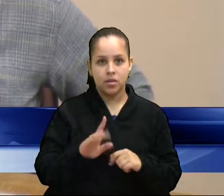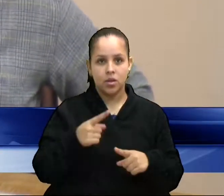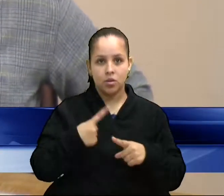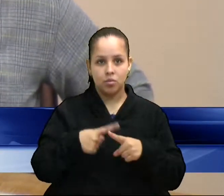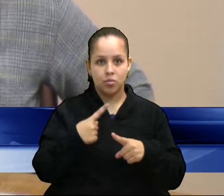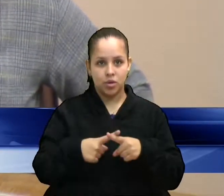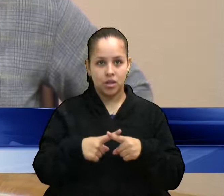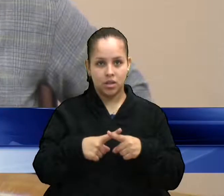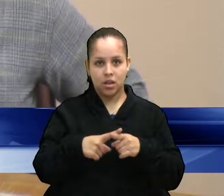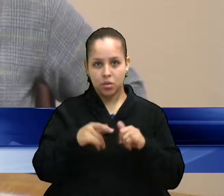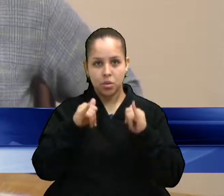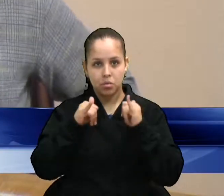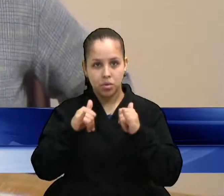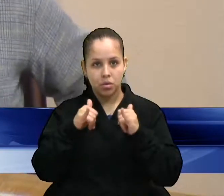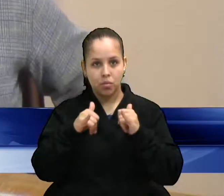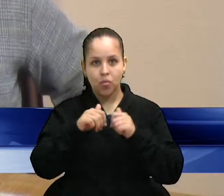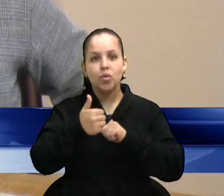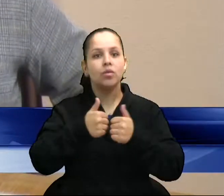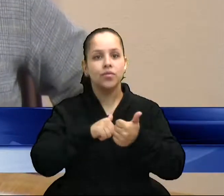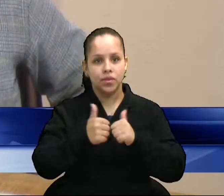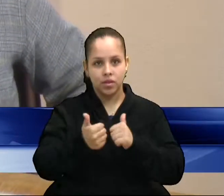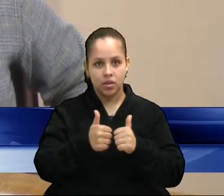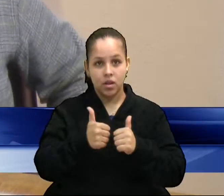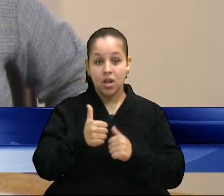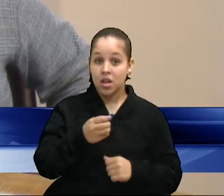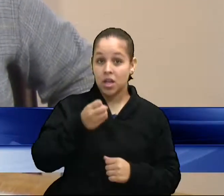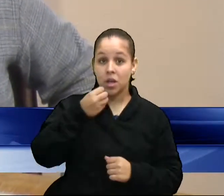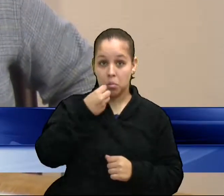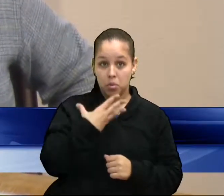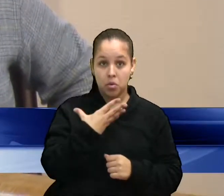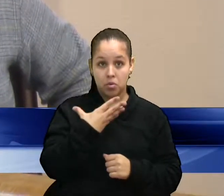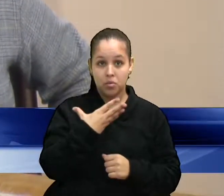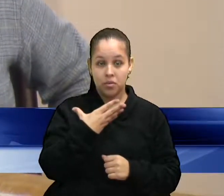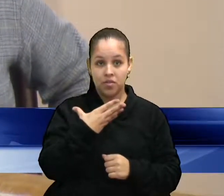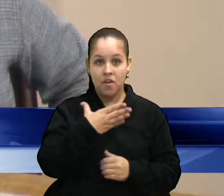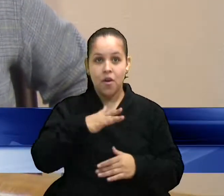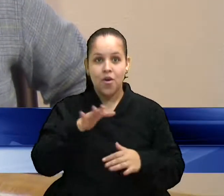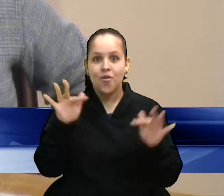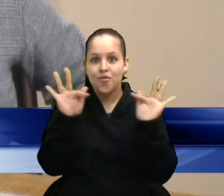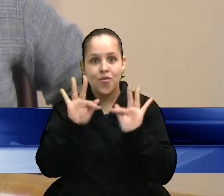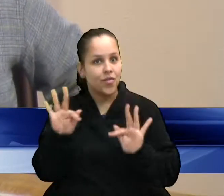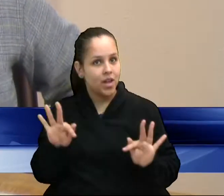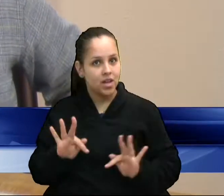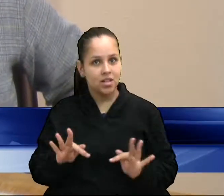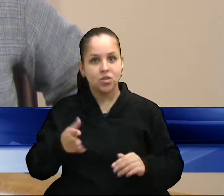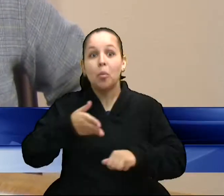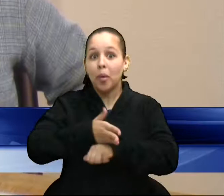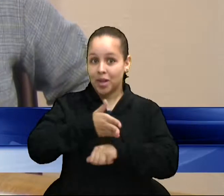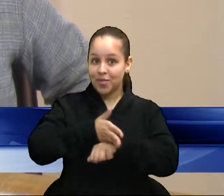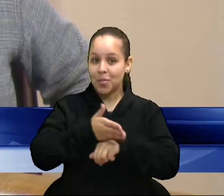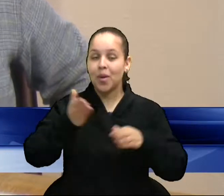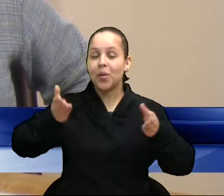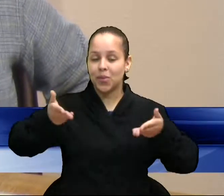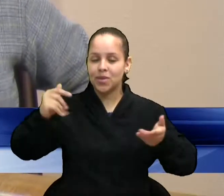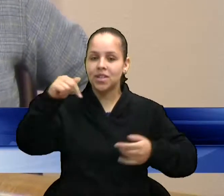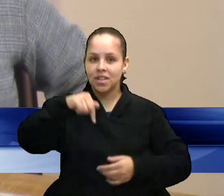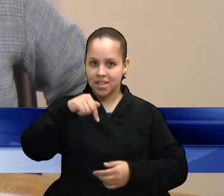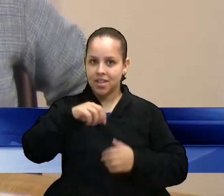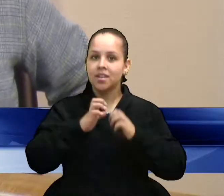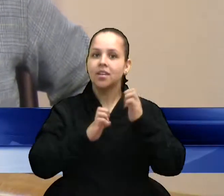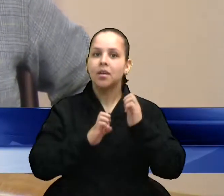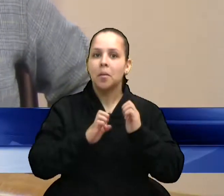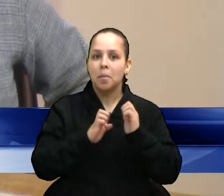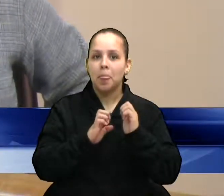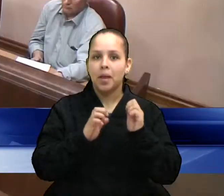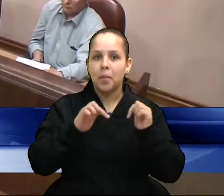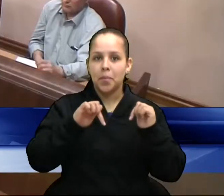ele é qualificado. E isso me deixa muito honrado de estar presente a esta mesa, Ed. Muito honrado mesmo poder representar um segmento